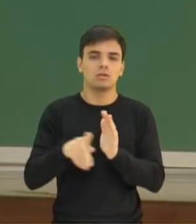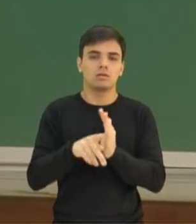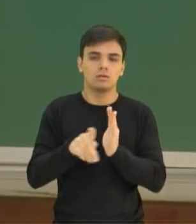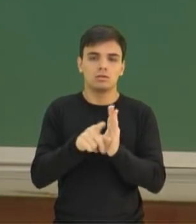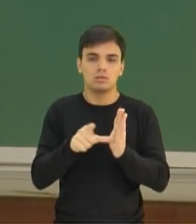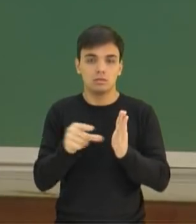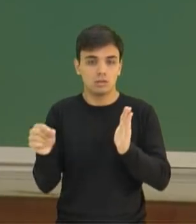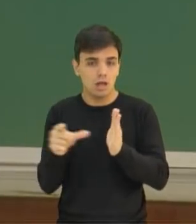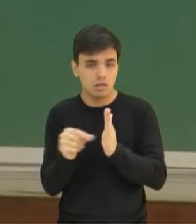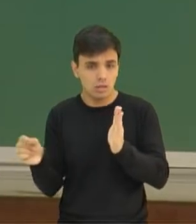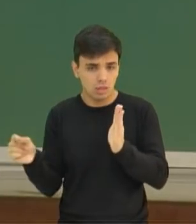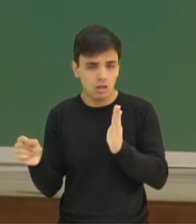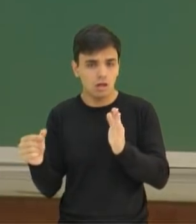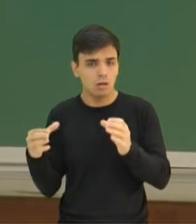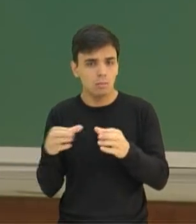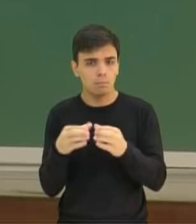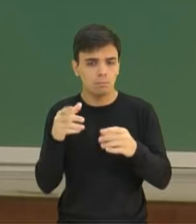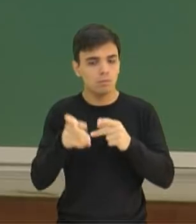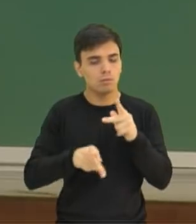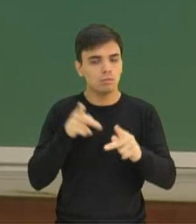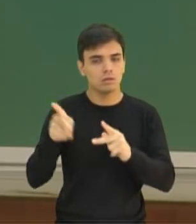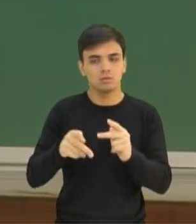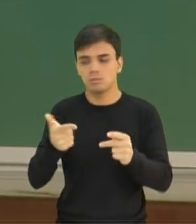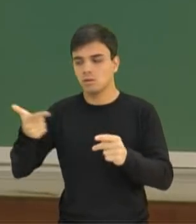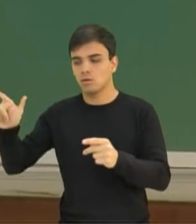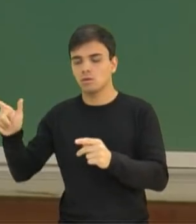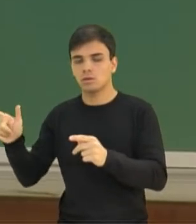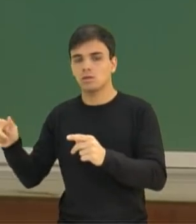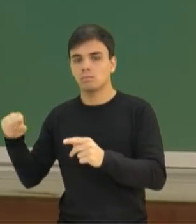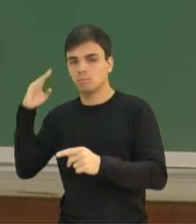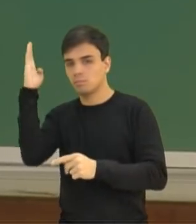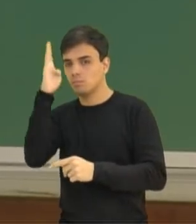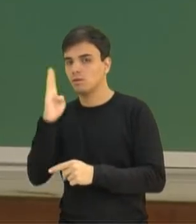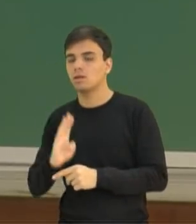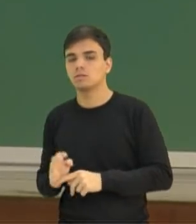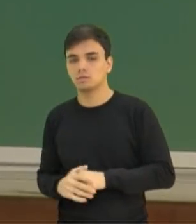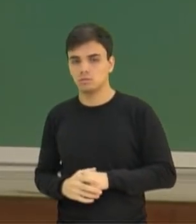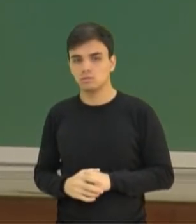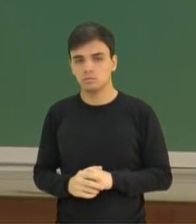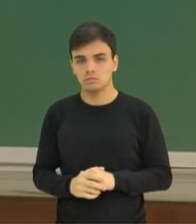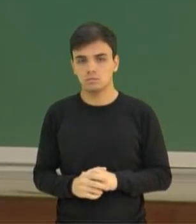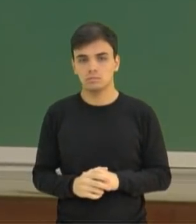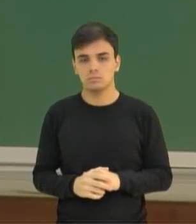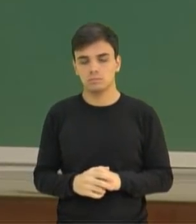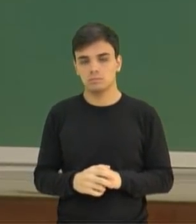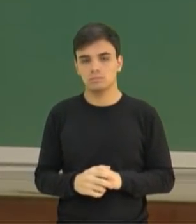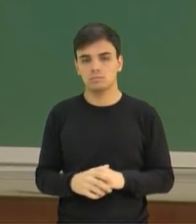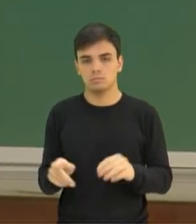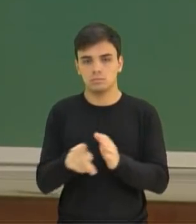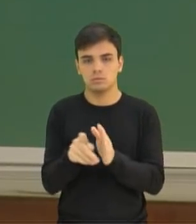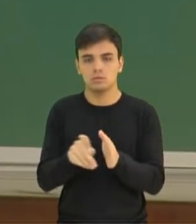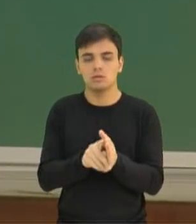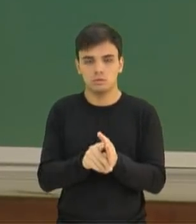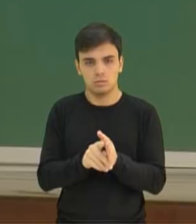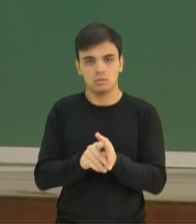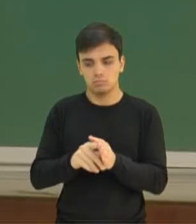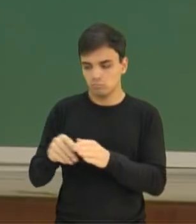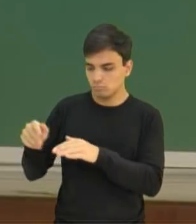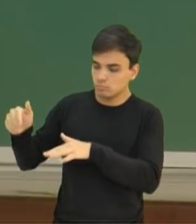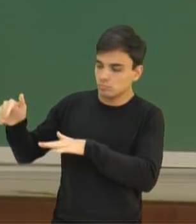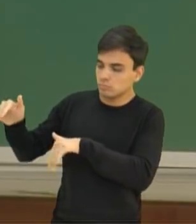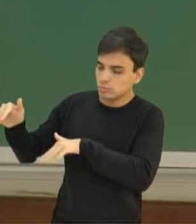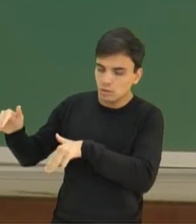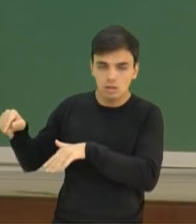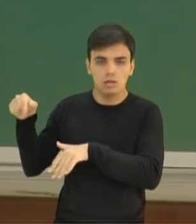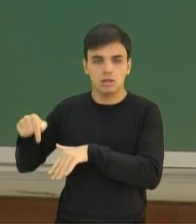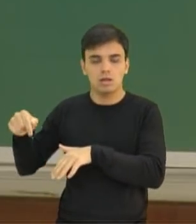da população para outras partes do Brasil, da região e do Brasil, né? Vão para as partes litorâneas, onde há a maior concentração